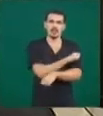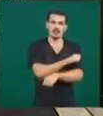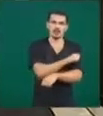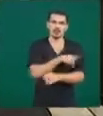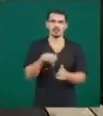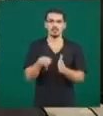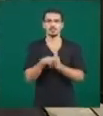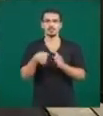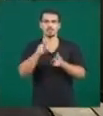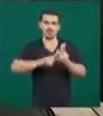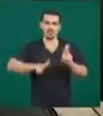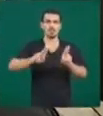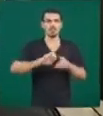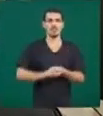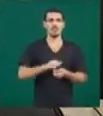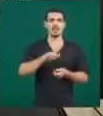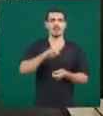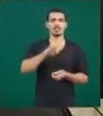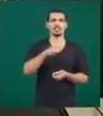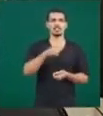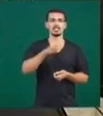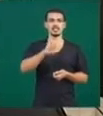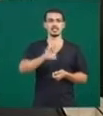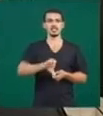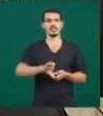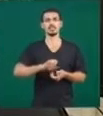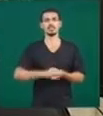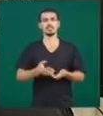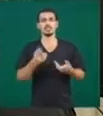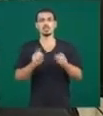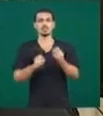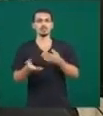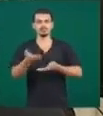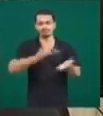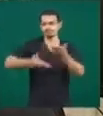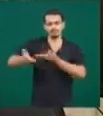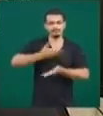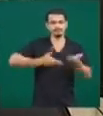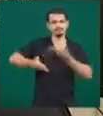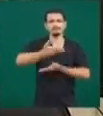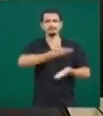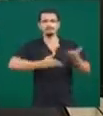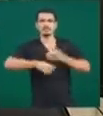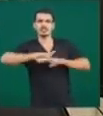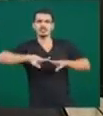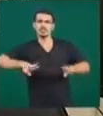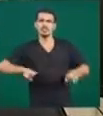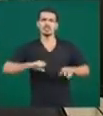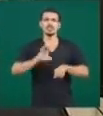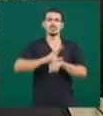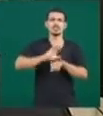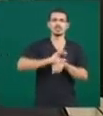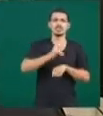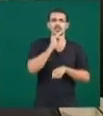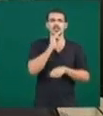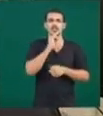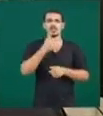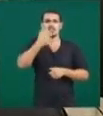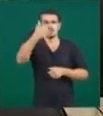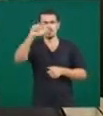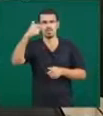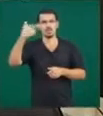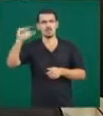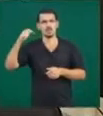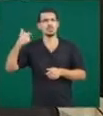LASEC, onde a gente promove uma integração maior de alunos de diversos cursos, né? Inclusive alunos até mesmo de